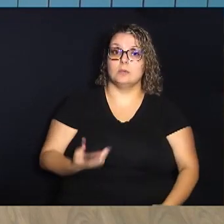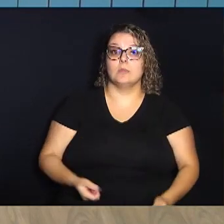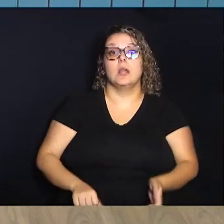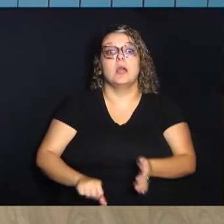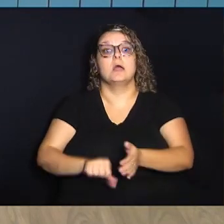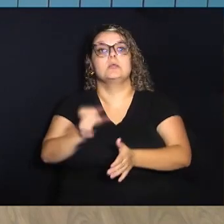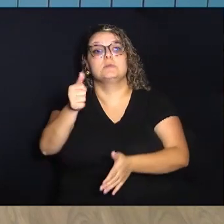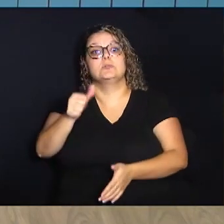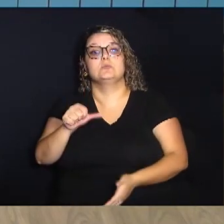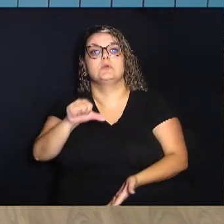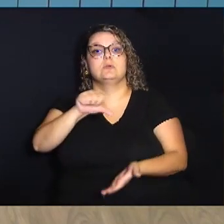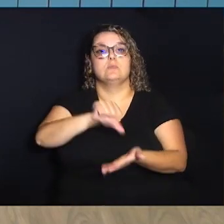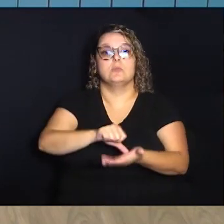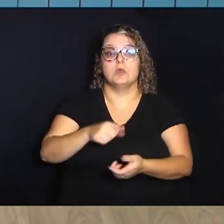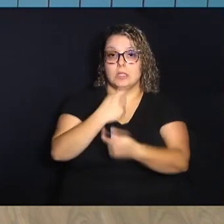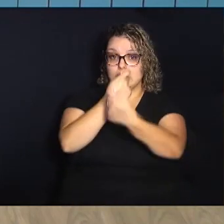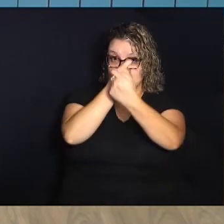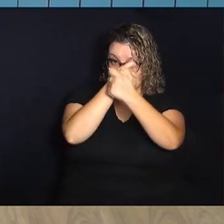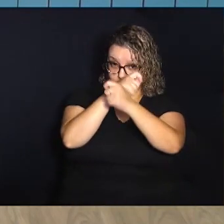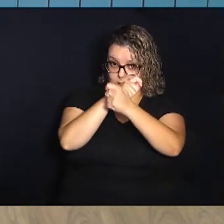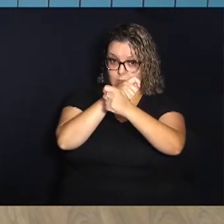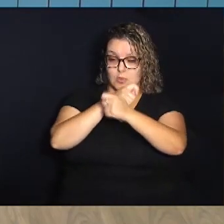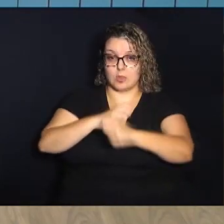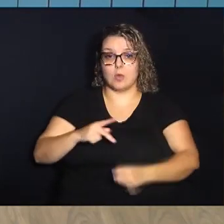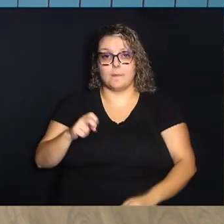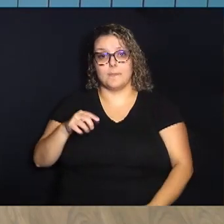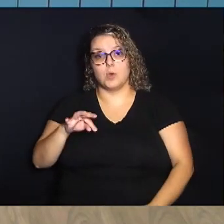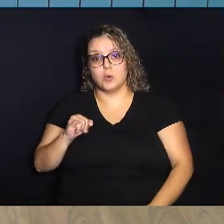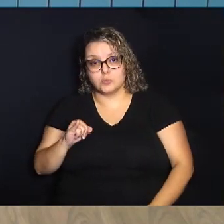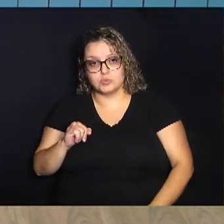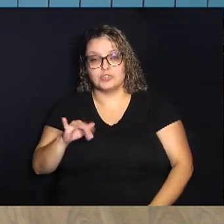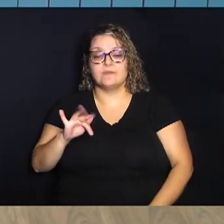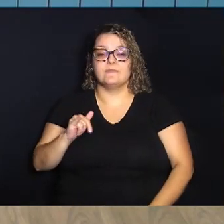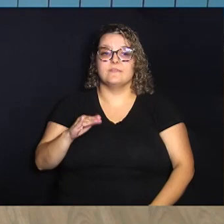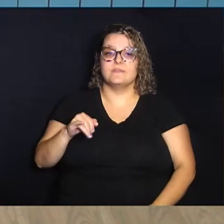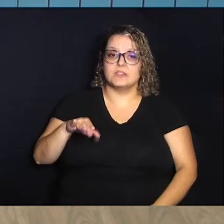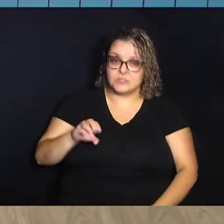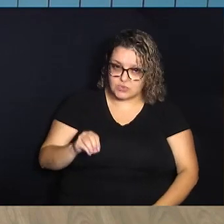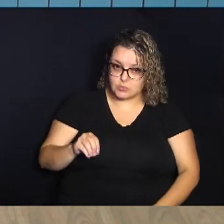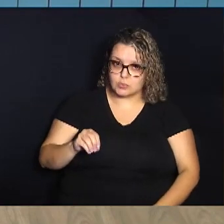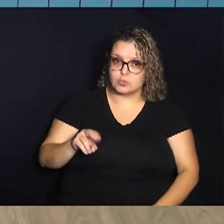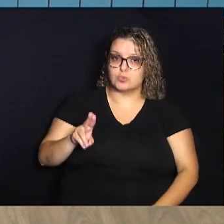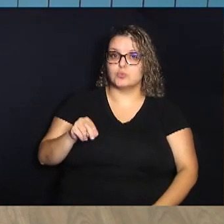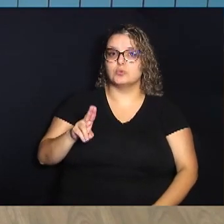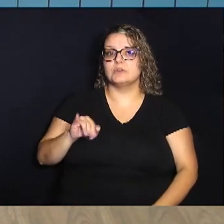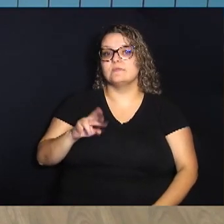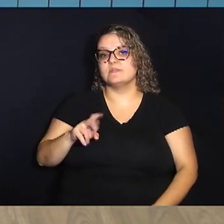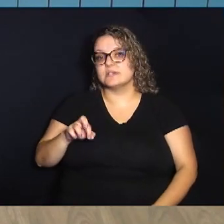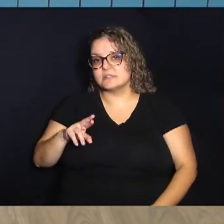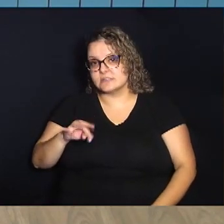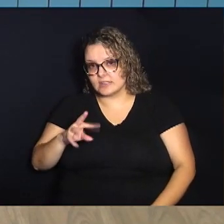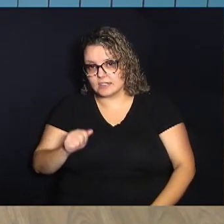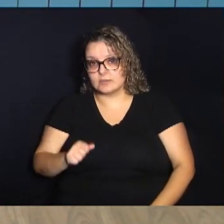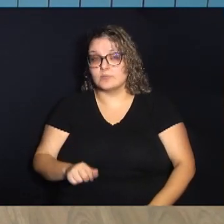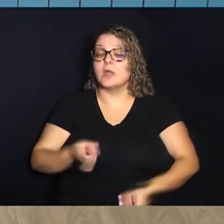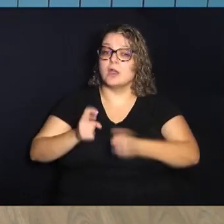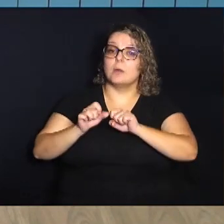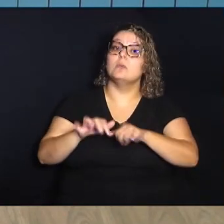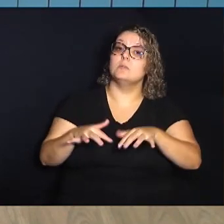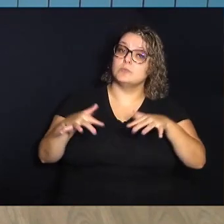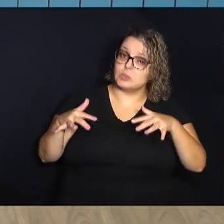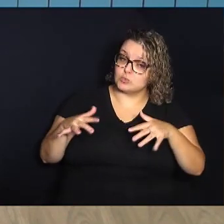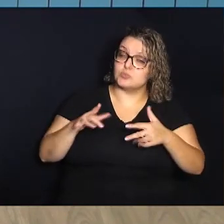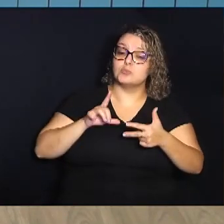primeiras instalações da PUC, a Pontifícia Universidade Católica. A reunião foi realizada no plenário do